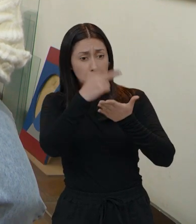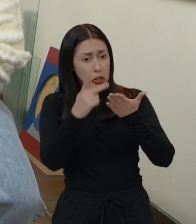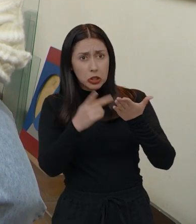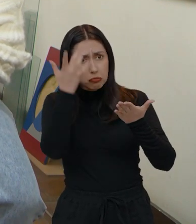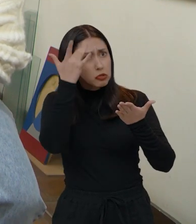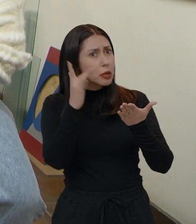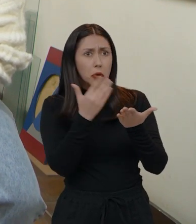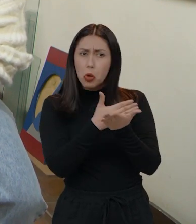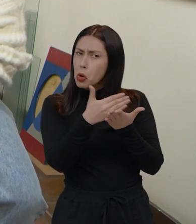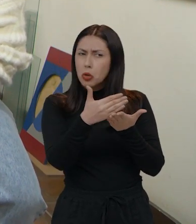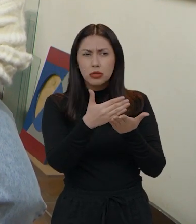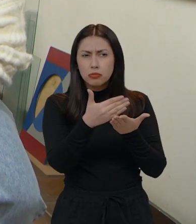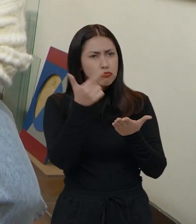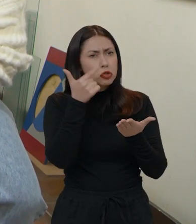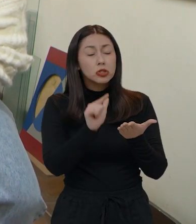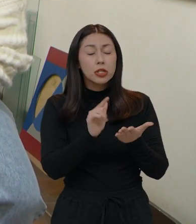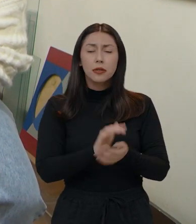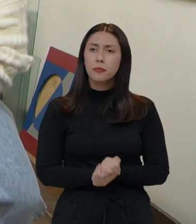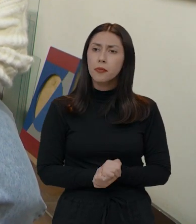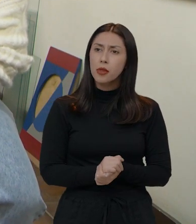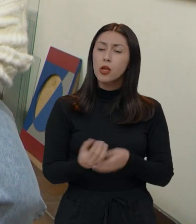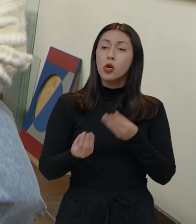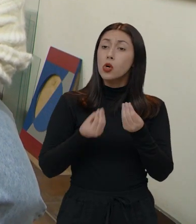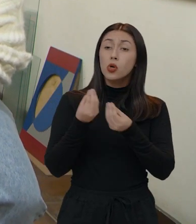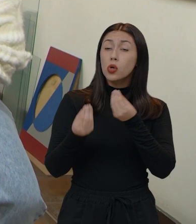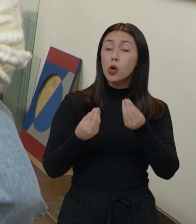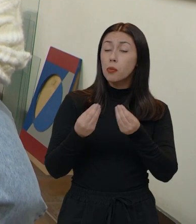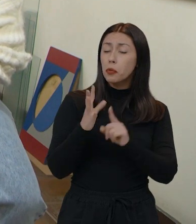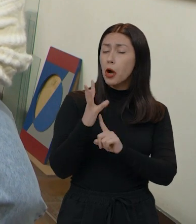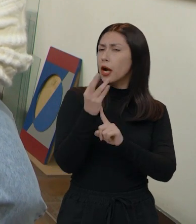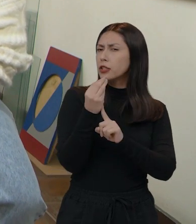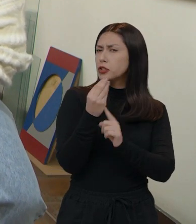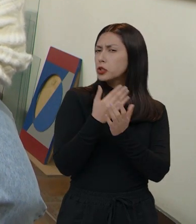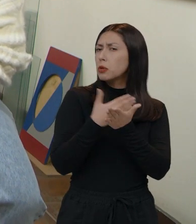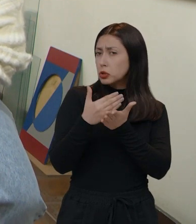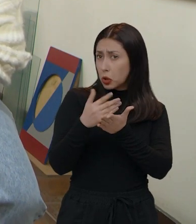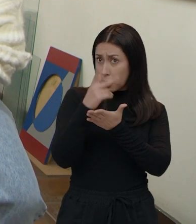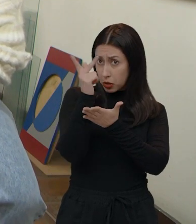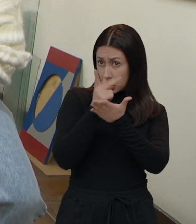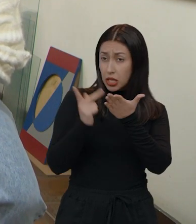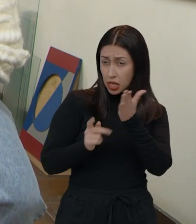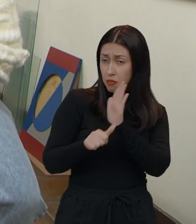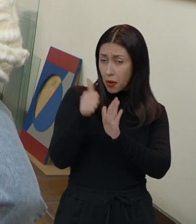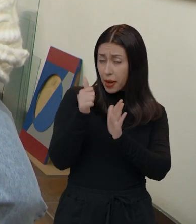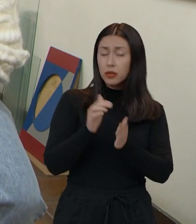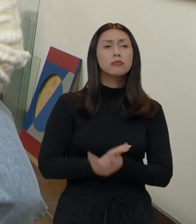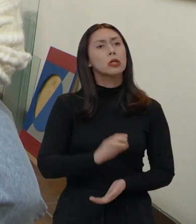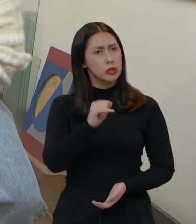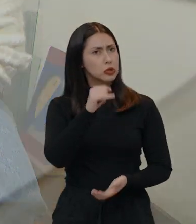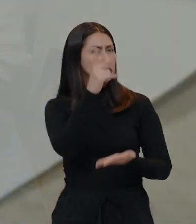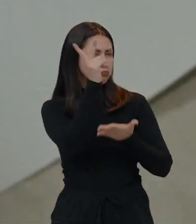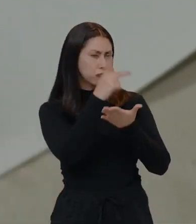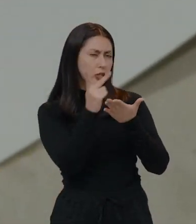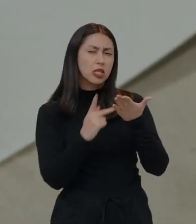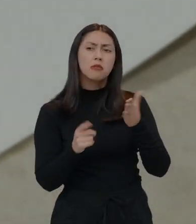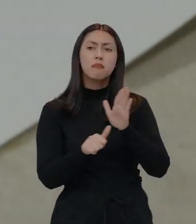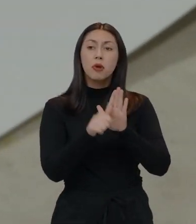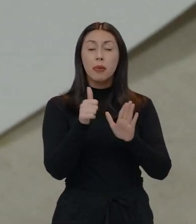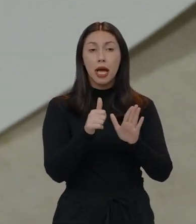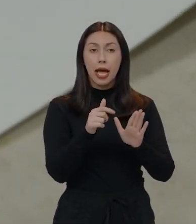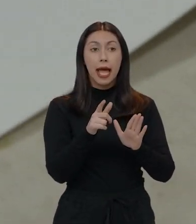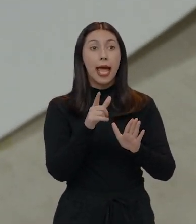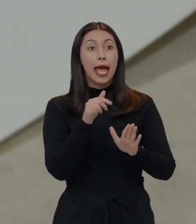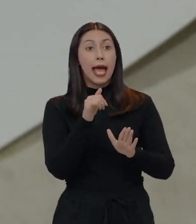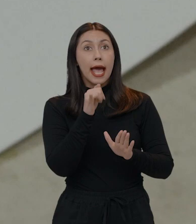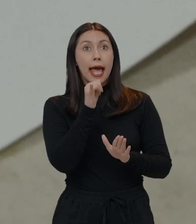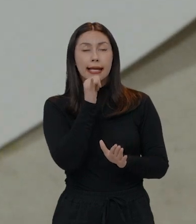não entra no caminho certo. Como que era a arte que você começou a fazer? Era desenho? As primeiras desenho, eram desenhos? Desenho. Então você vai desenhar essa câmera